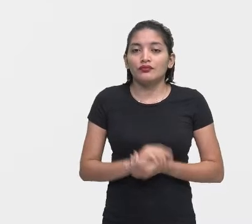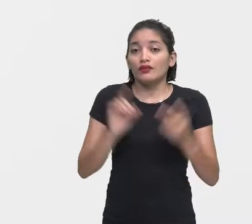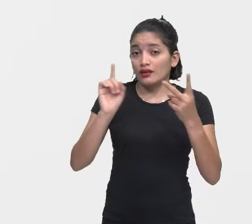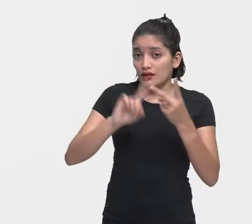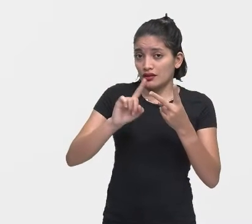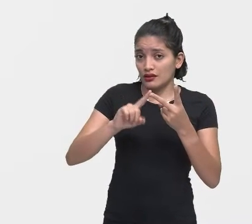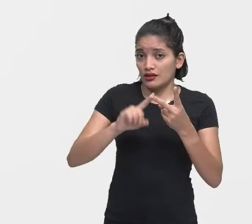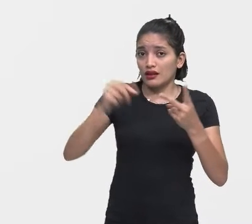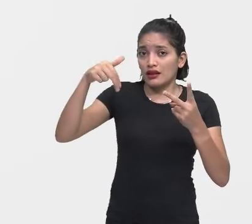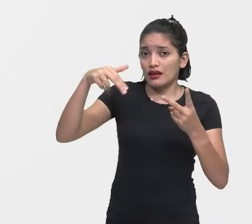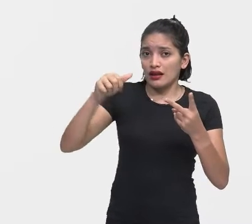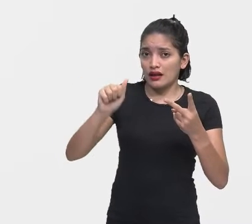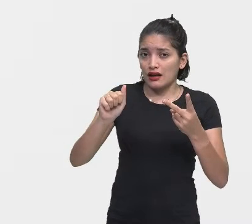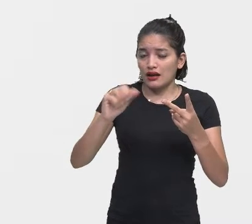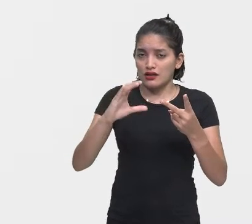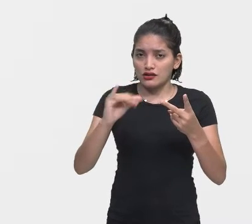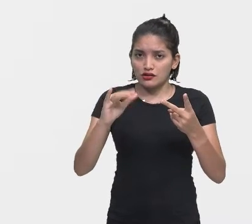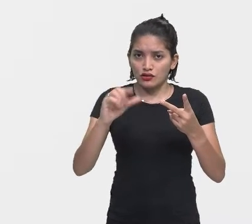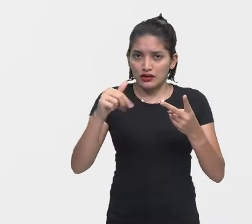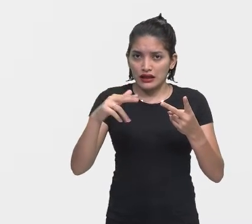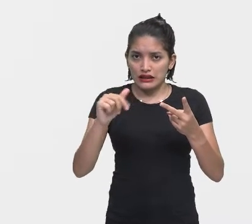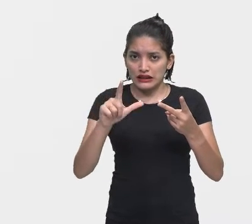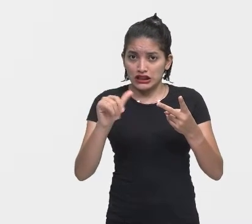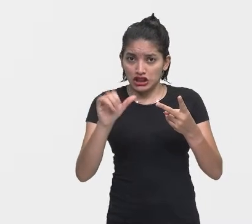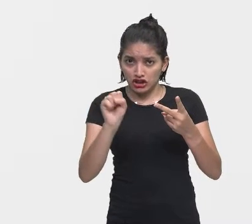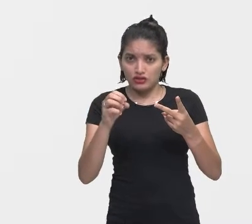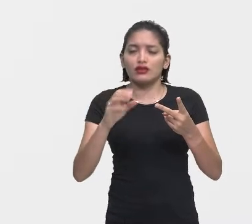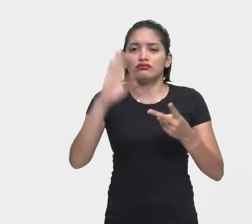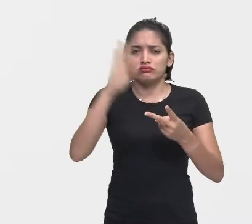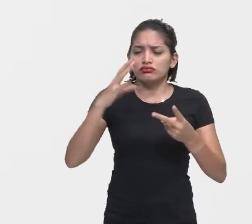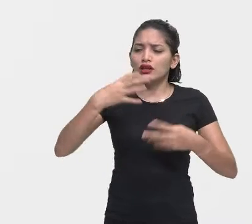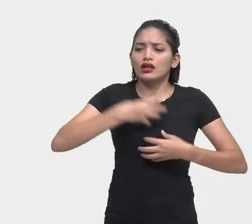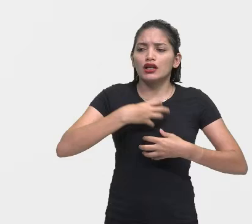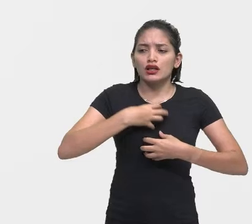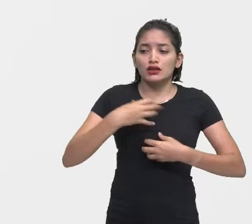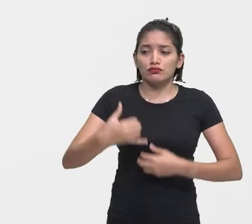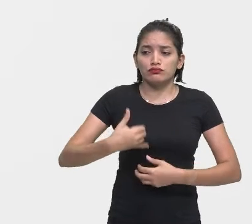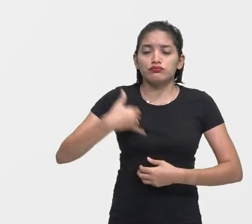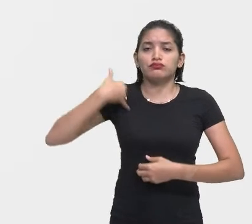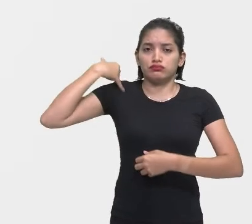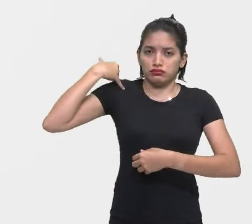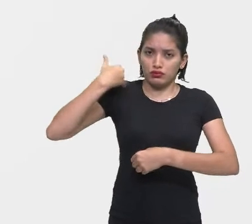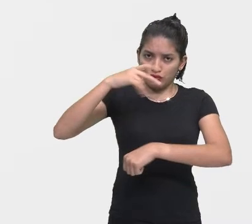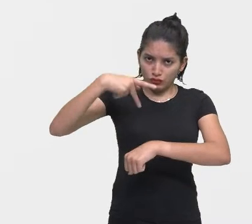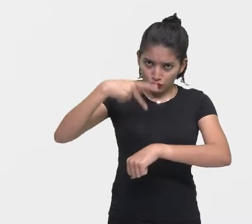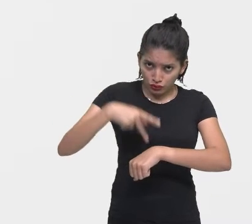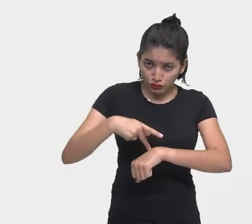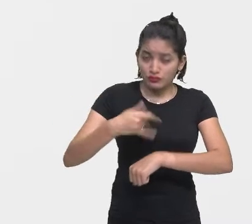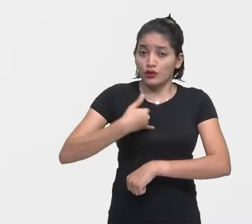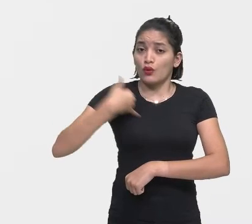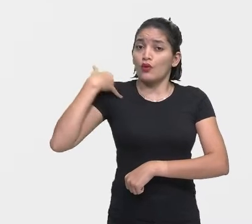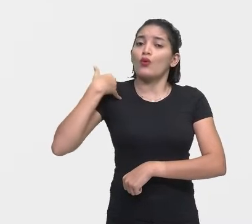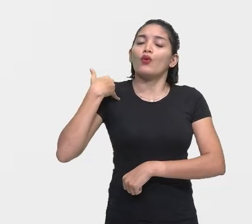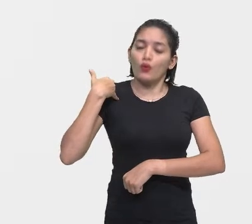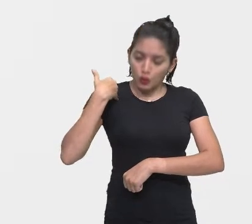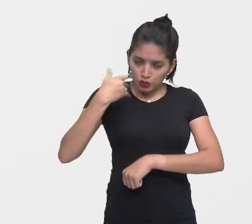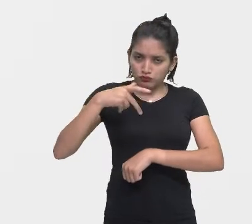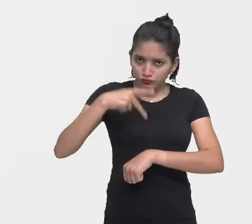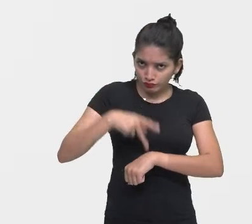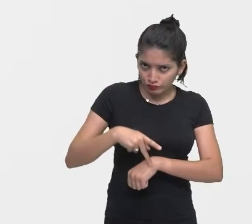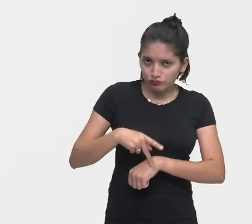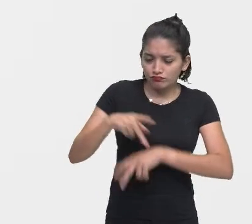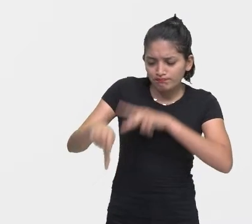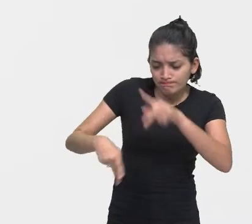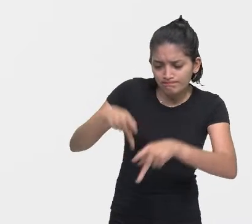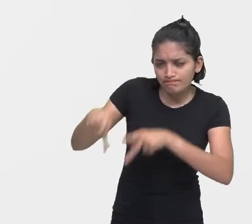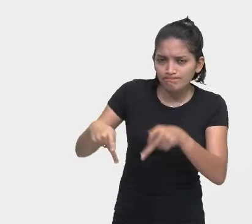nacionalista. Quando ele vai expressar o sentimento nacionalista do povo português, o orgulho do povo português.